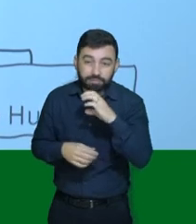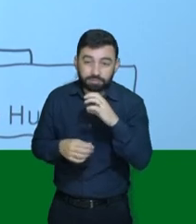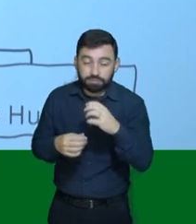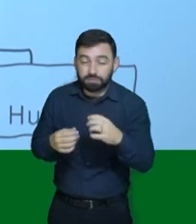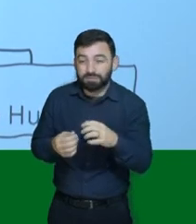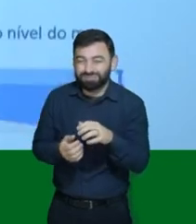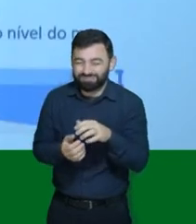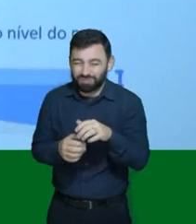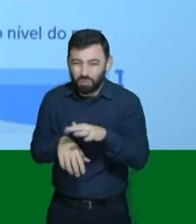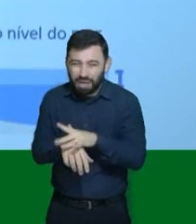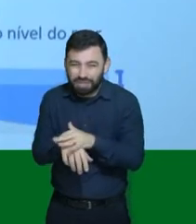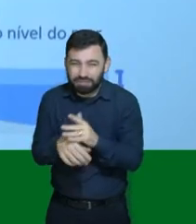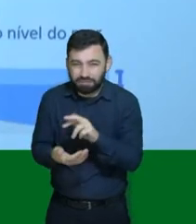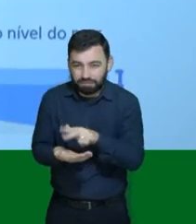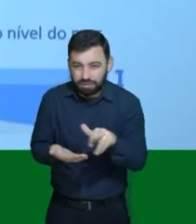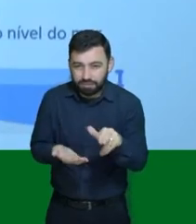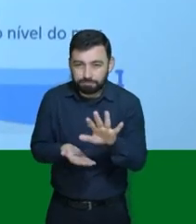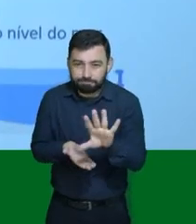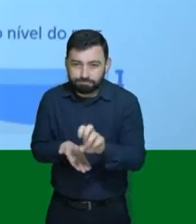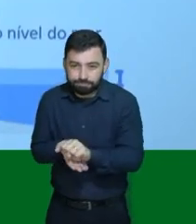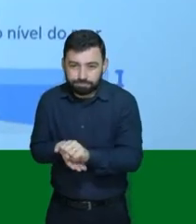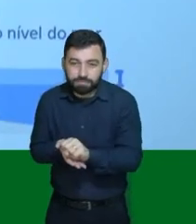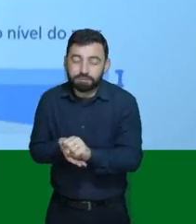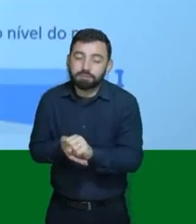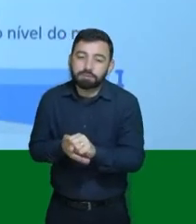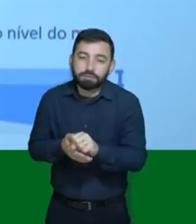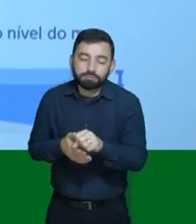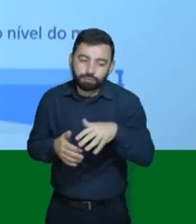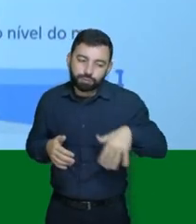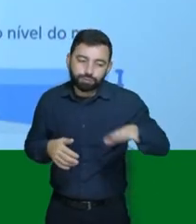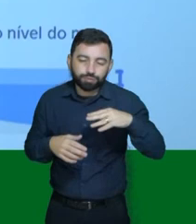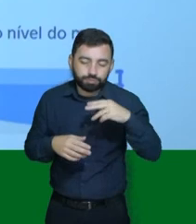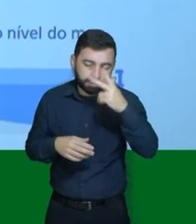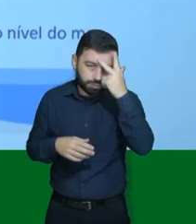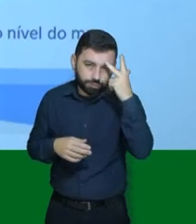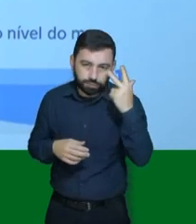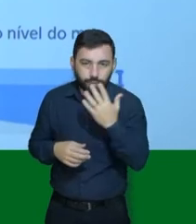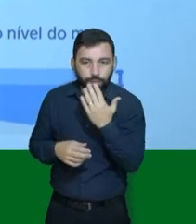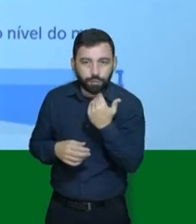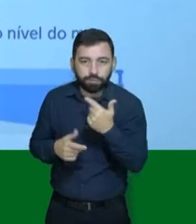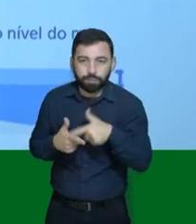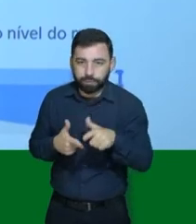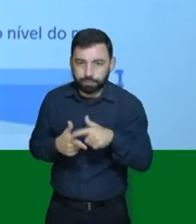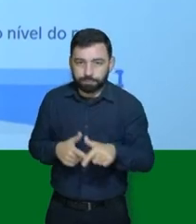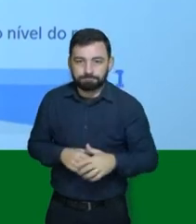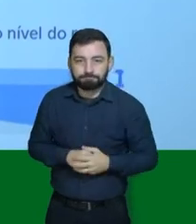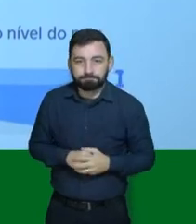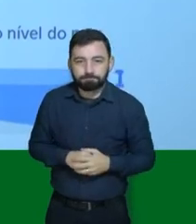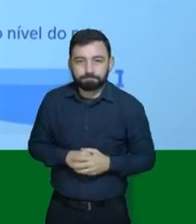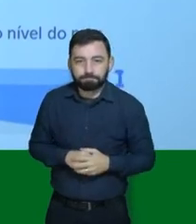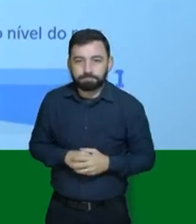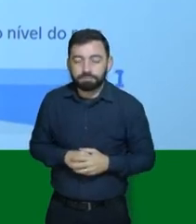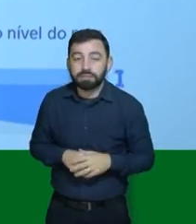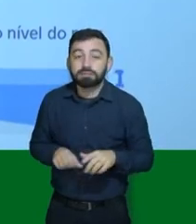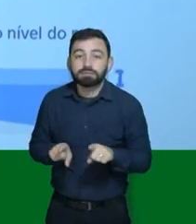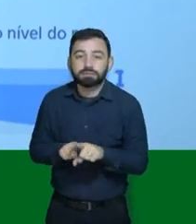desses organismos patogênicos. E outro ponto que é importante aqui para a gente, que